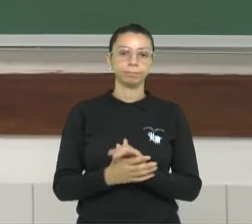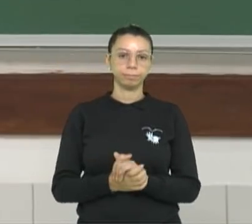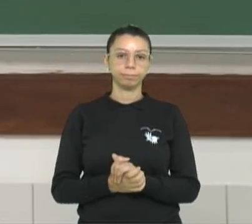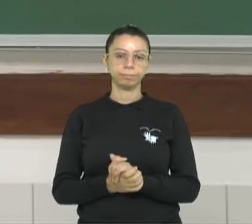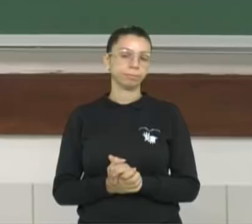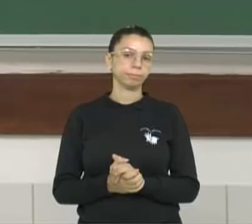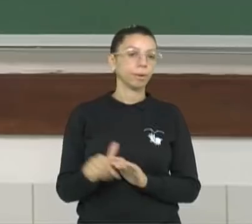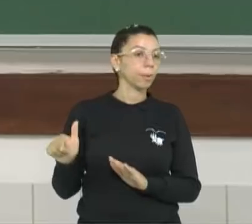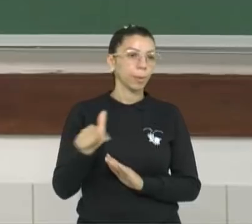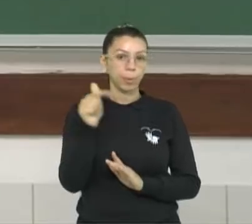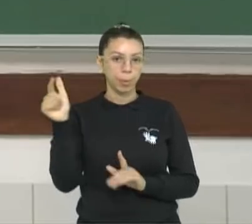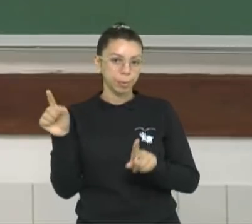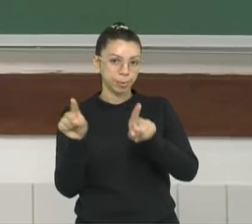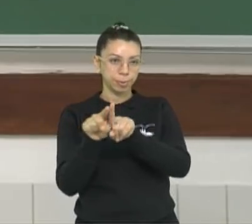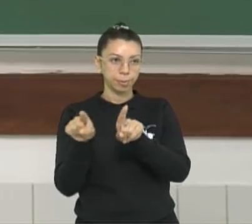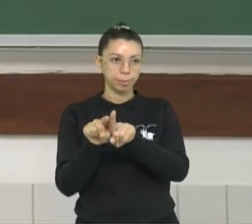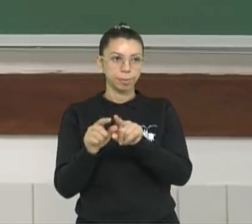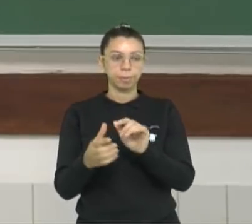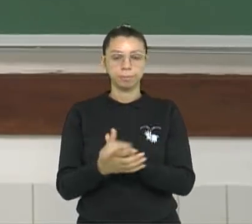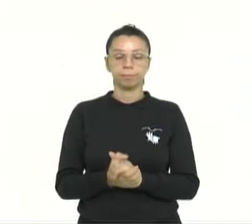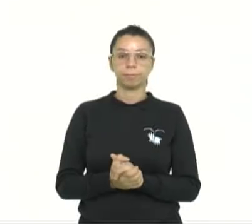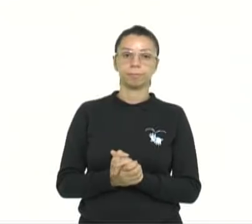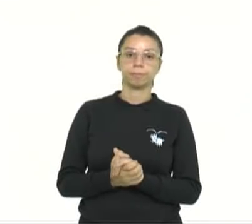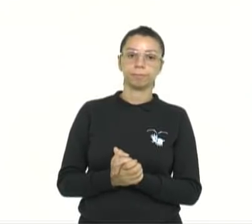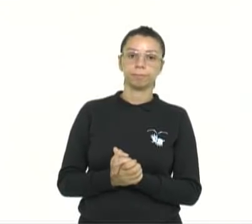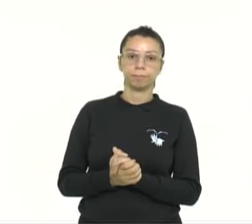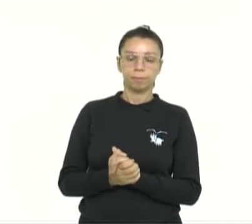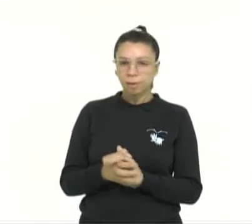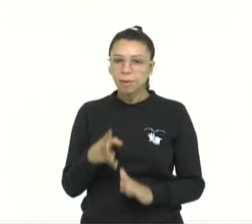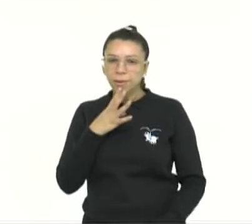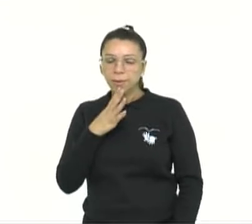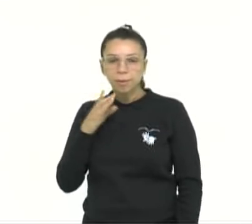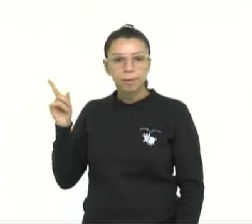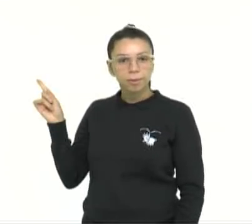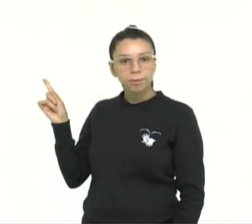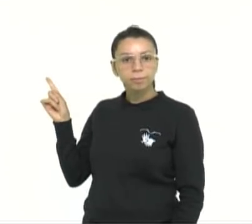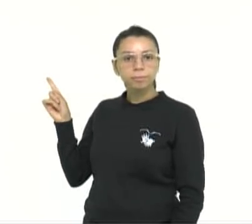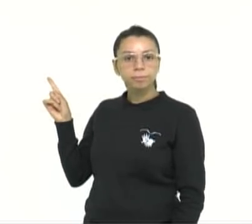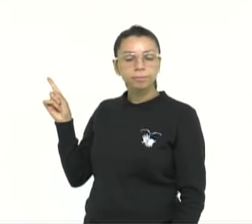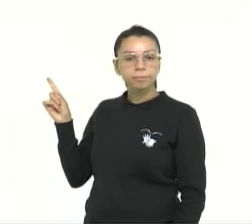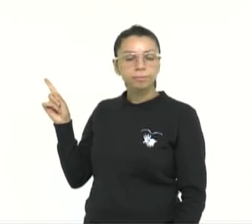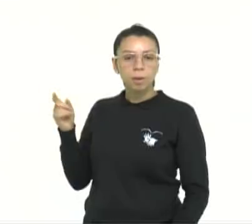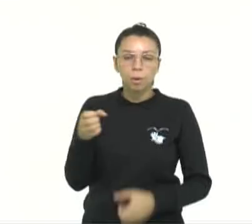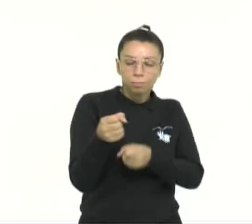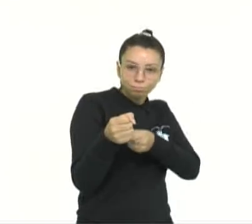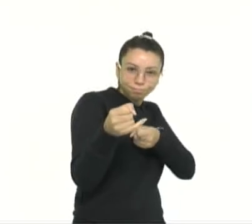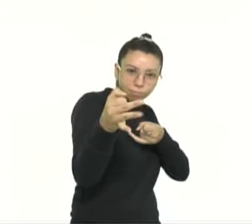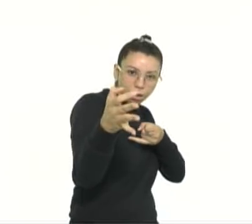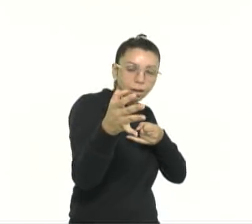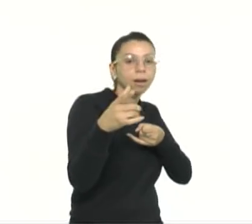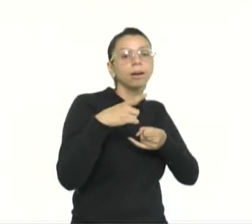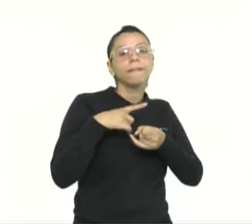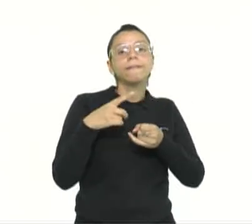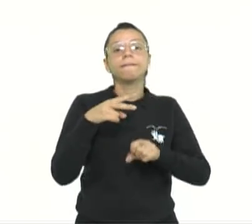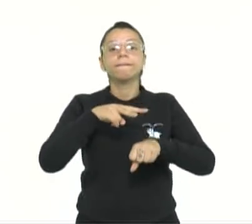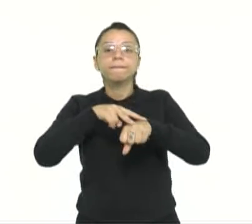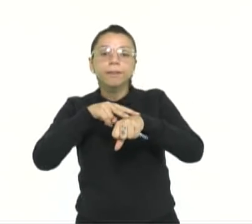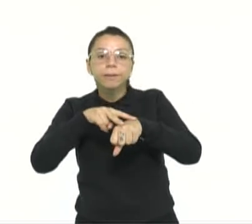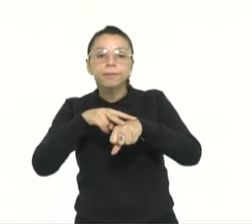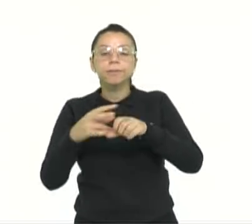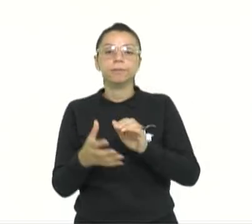alguns personagens? Vamos lá, então. O The Green Arrow, vocês conhecem? O Arqueiro Verde. Although he's a vigilante with